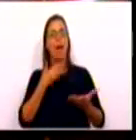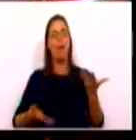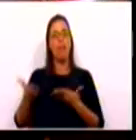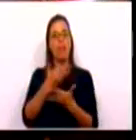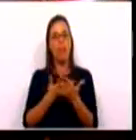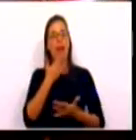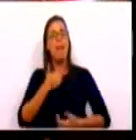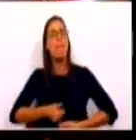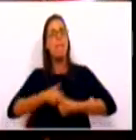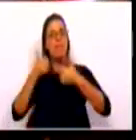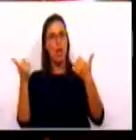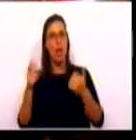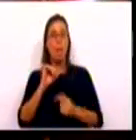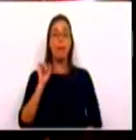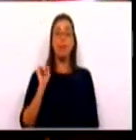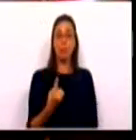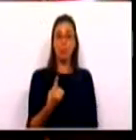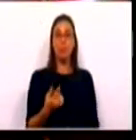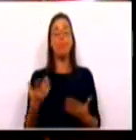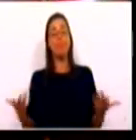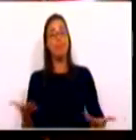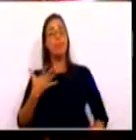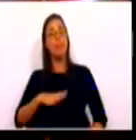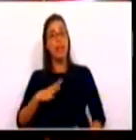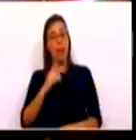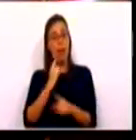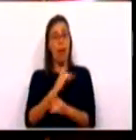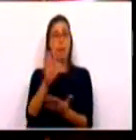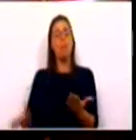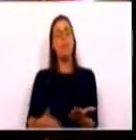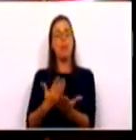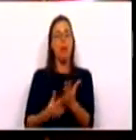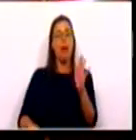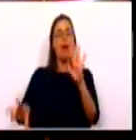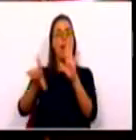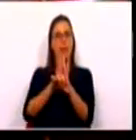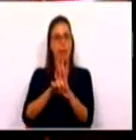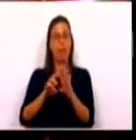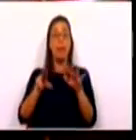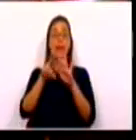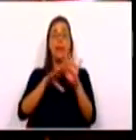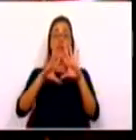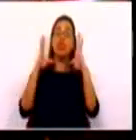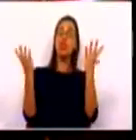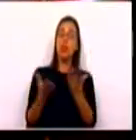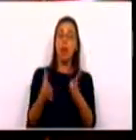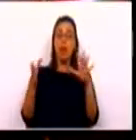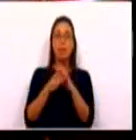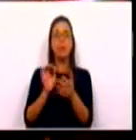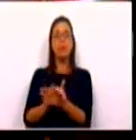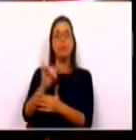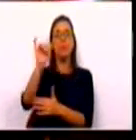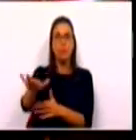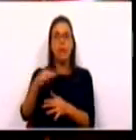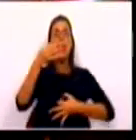mais eficiente e mais célere. Pretendemos, com esta proposta de lei, que a regra geral em matéria de